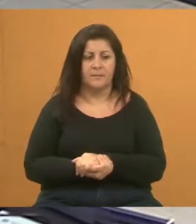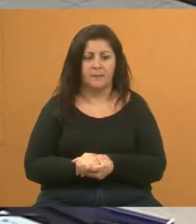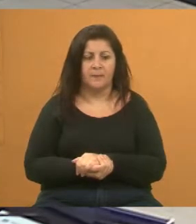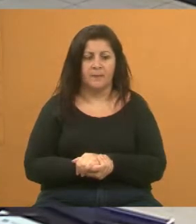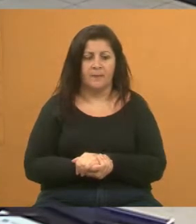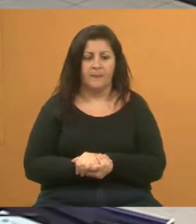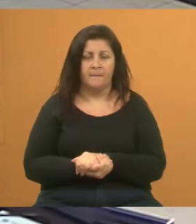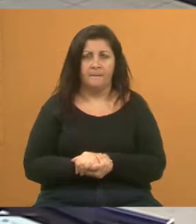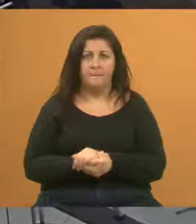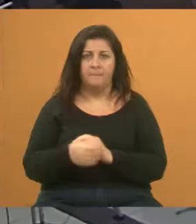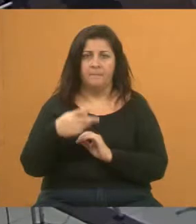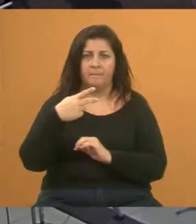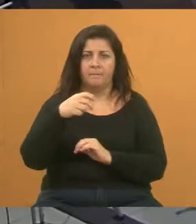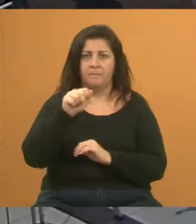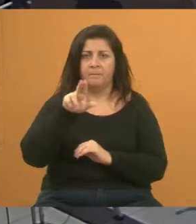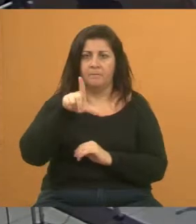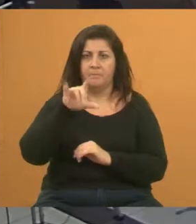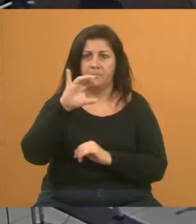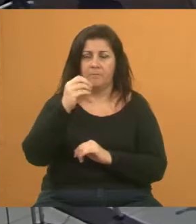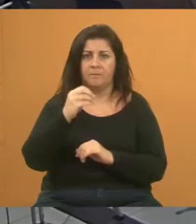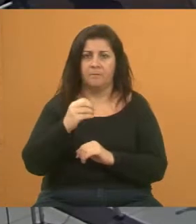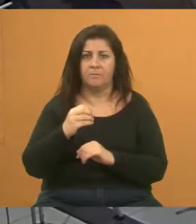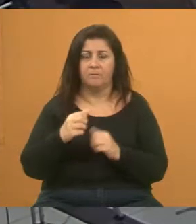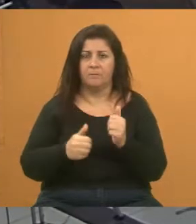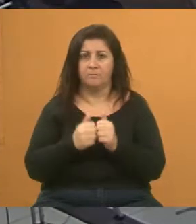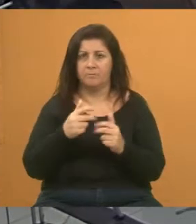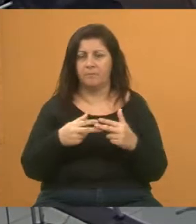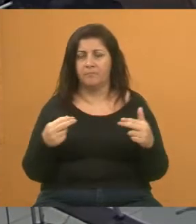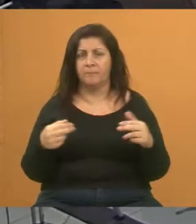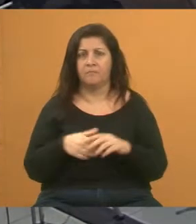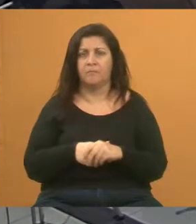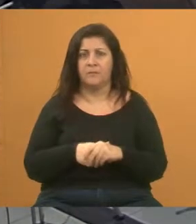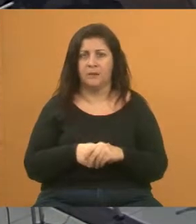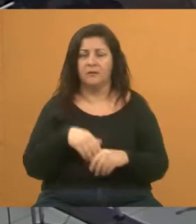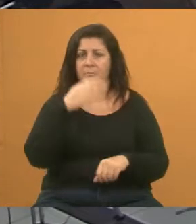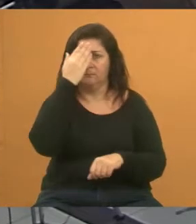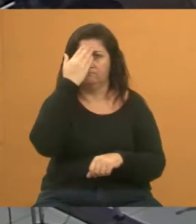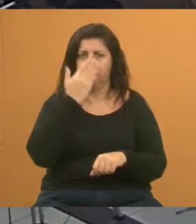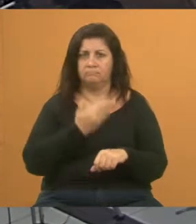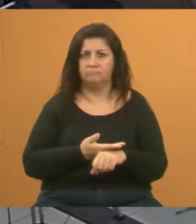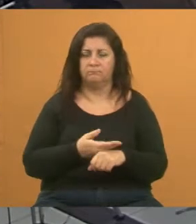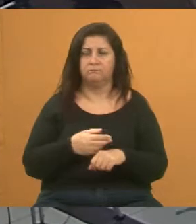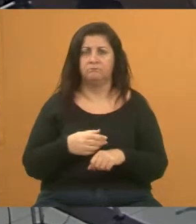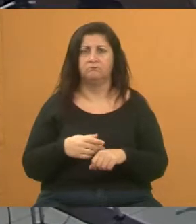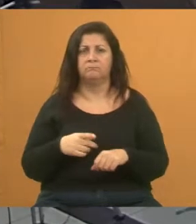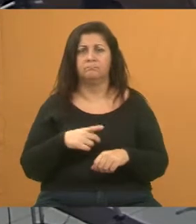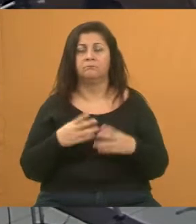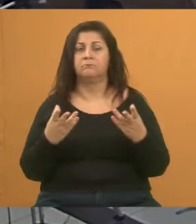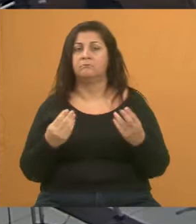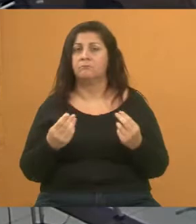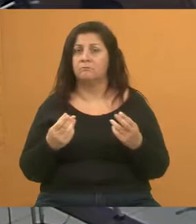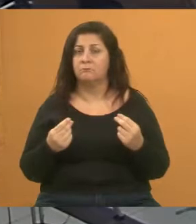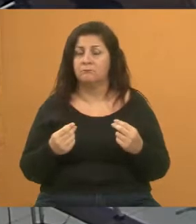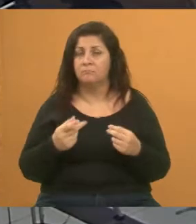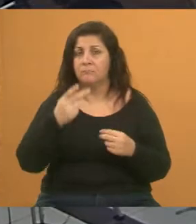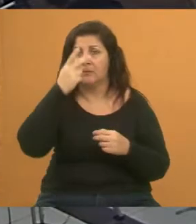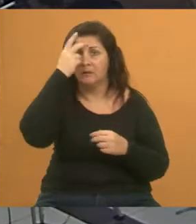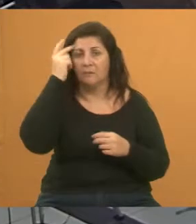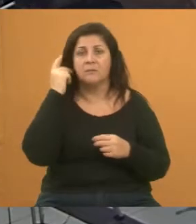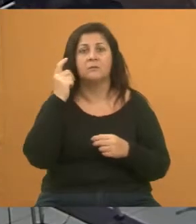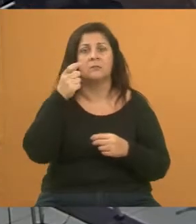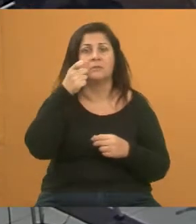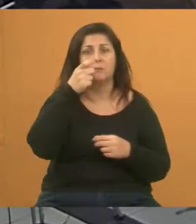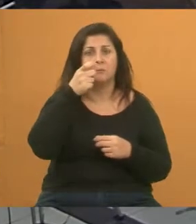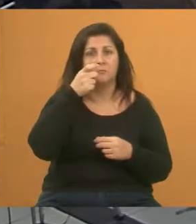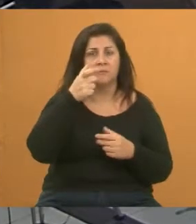Como vota vereador Paulinho do Esporte? Eu tenho certeza que temos muitos comerciantes que estão acompanhando